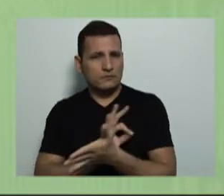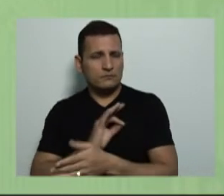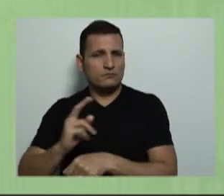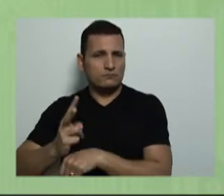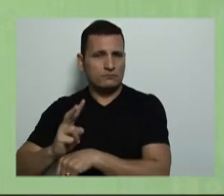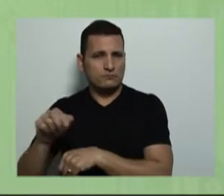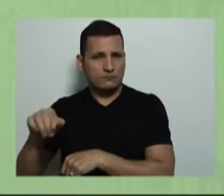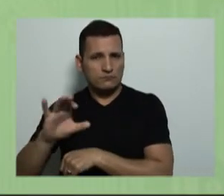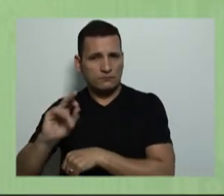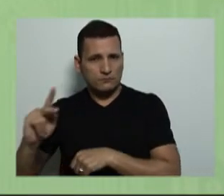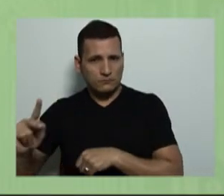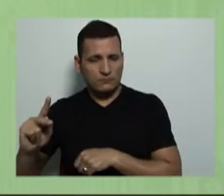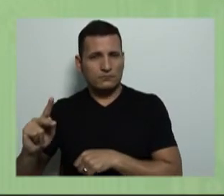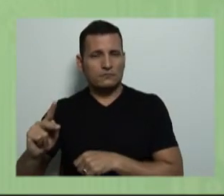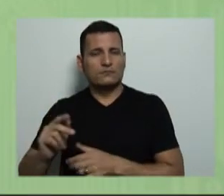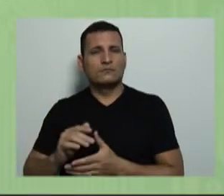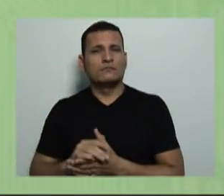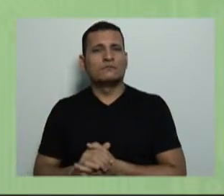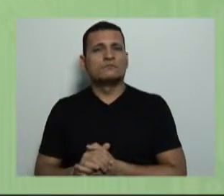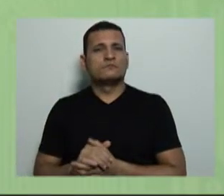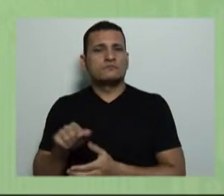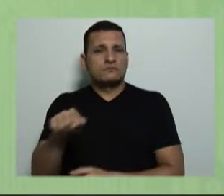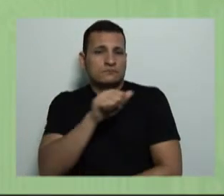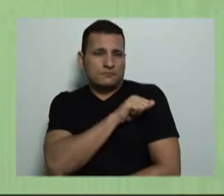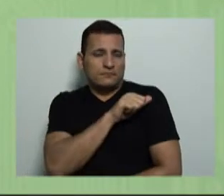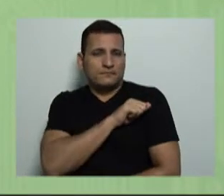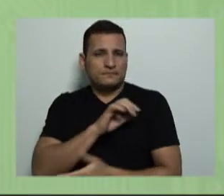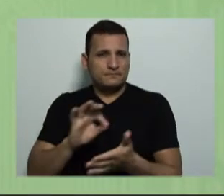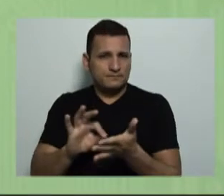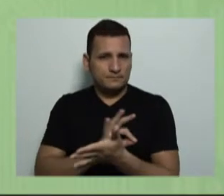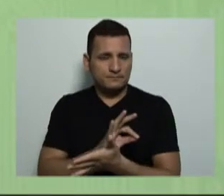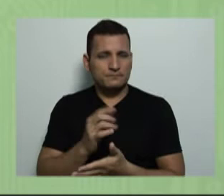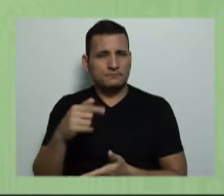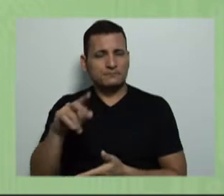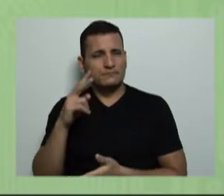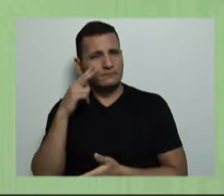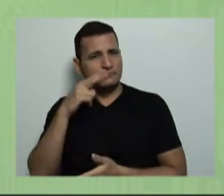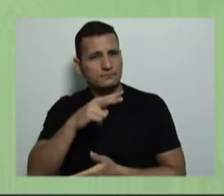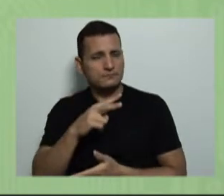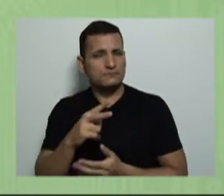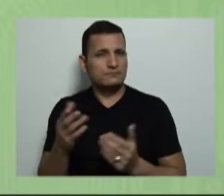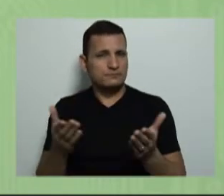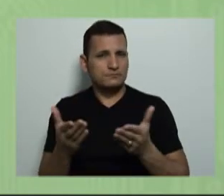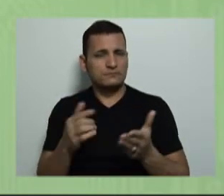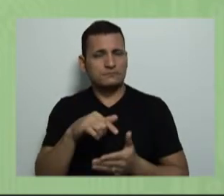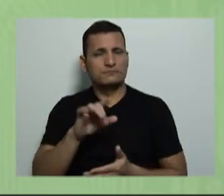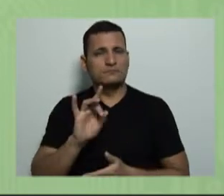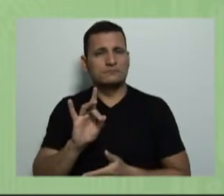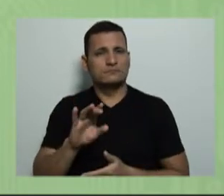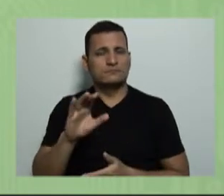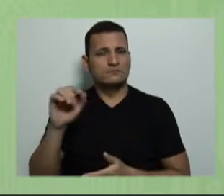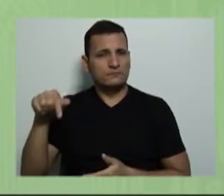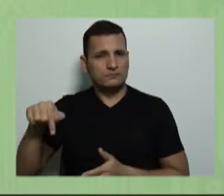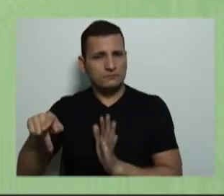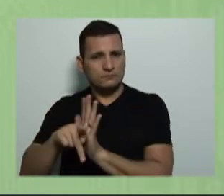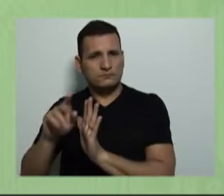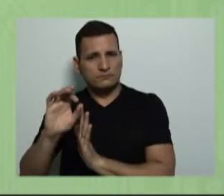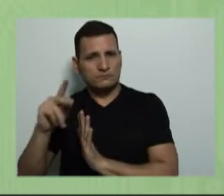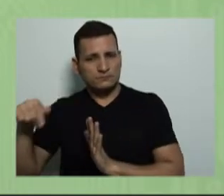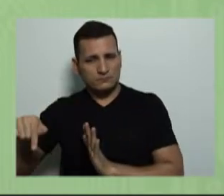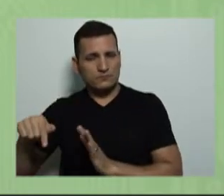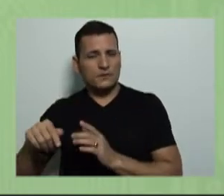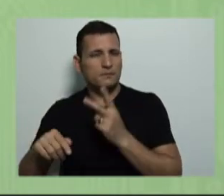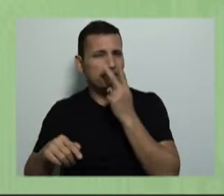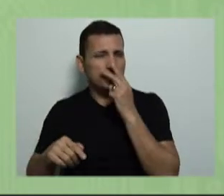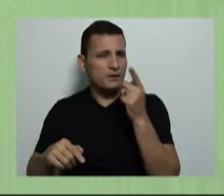supervisor e estagiário. Então vejam que até agora a gente está na parte da concedente, pessoal. Parece que é muita coisa, mas